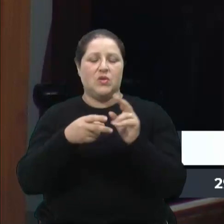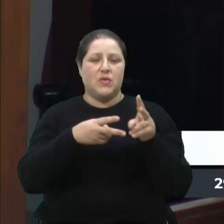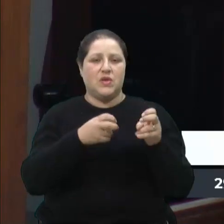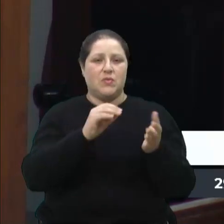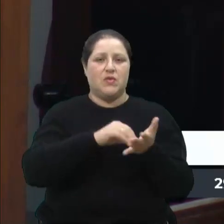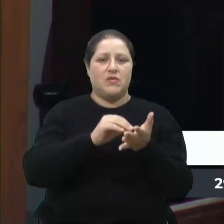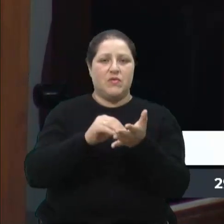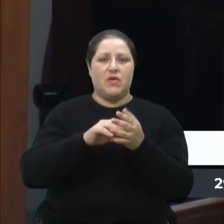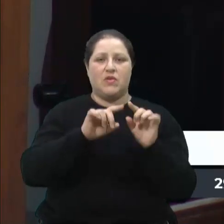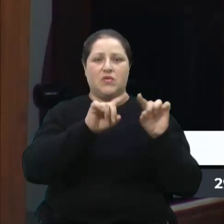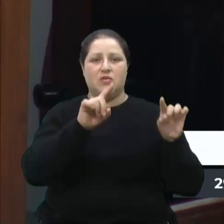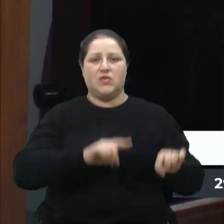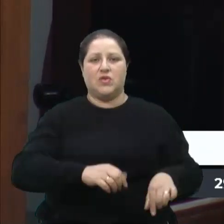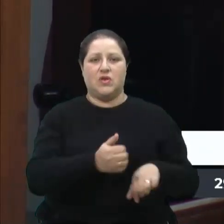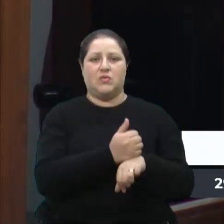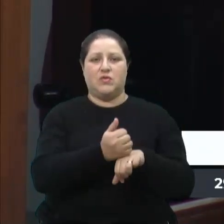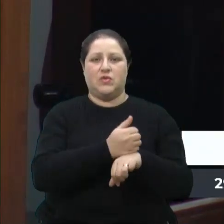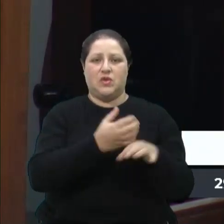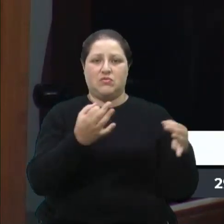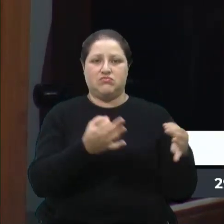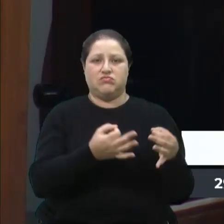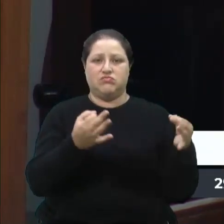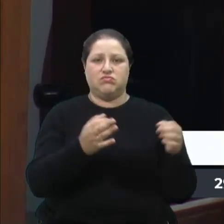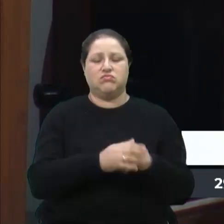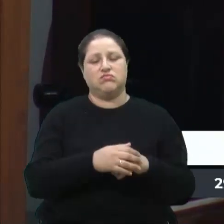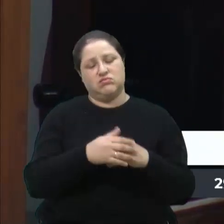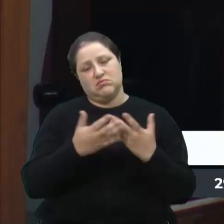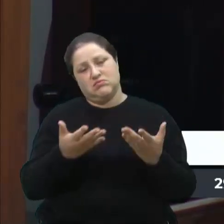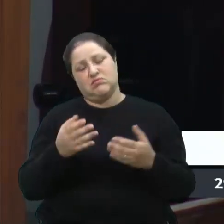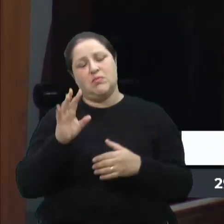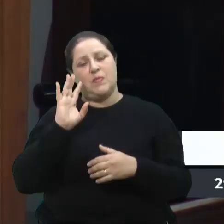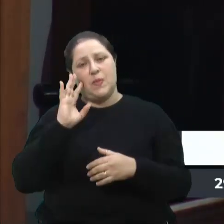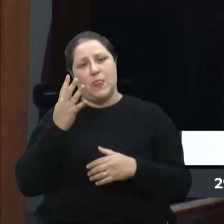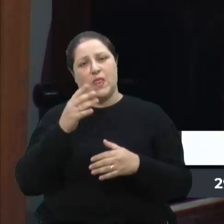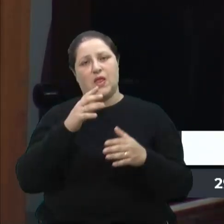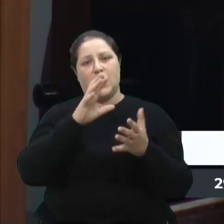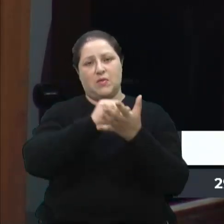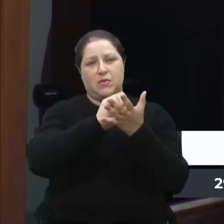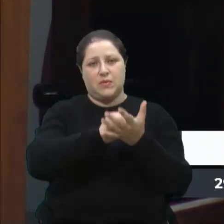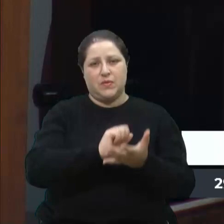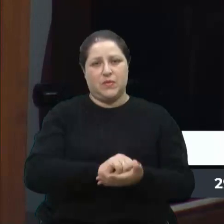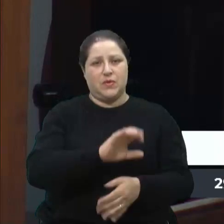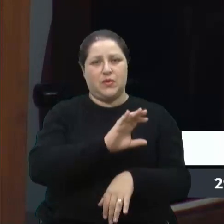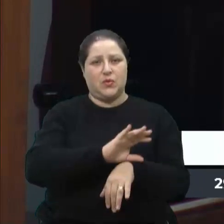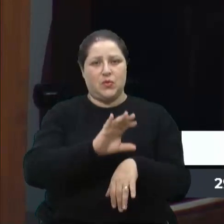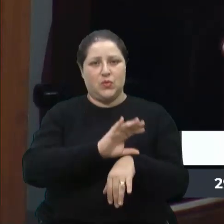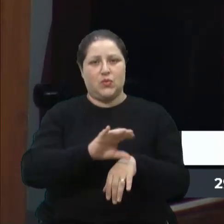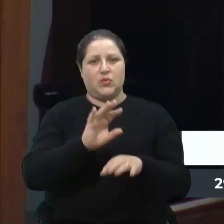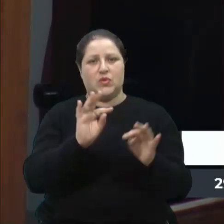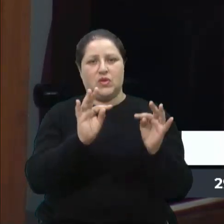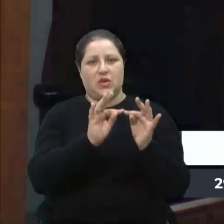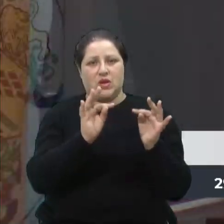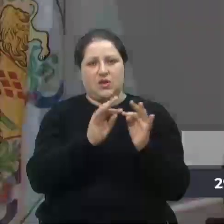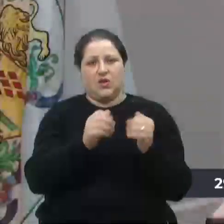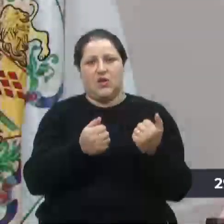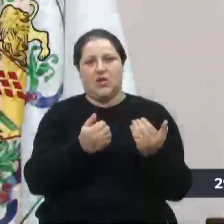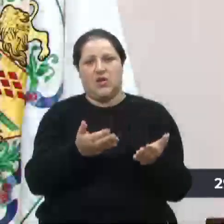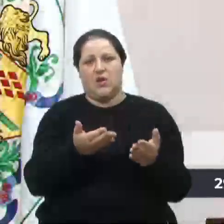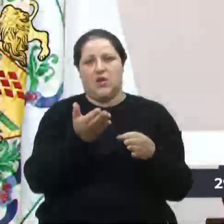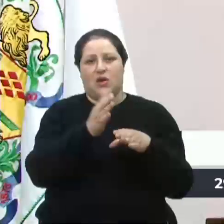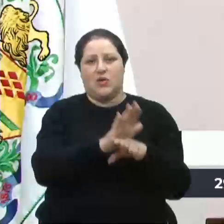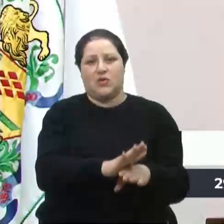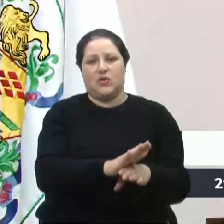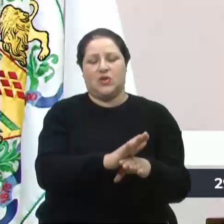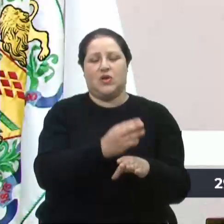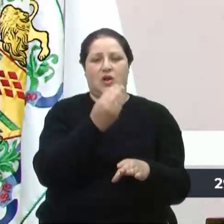de obra qualificada. Então, ele matriculou esses cursos técnicos e deu auxílio alimentação e transporte para os